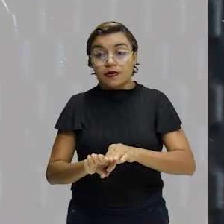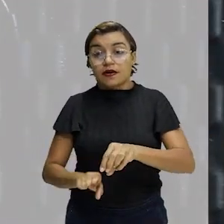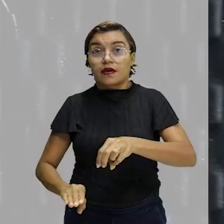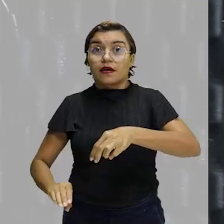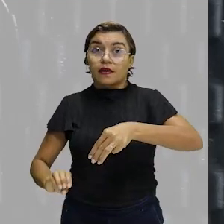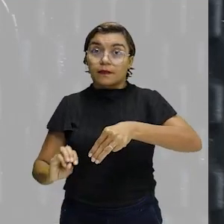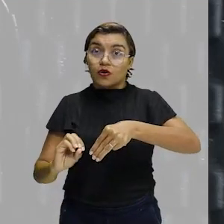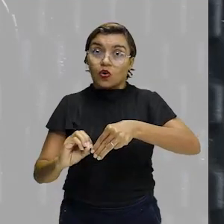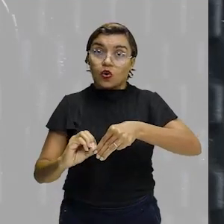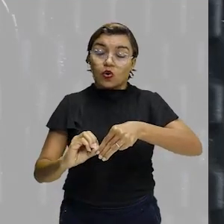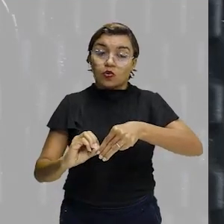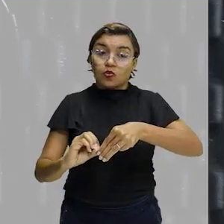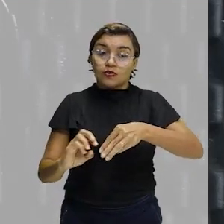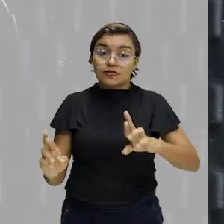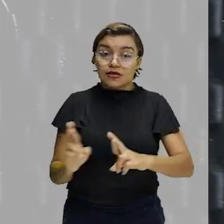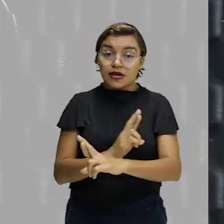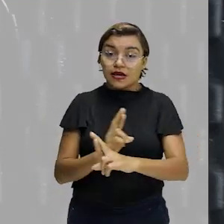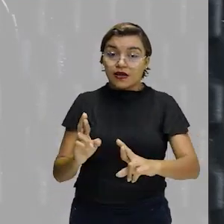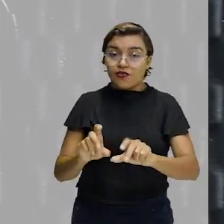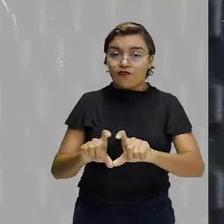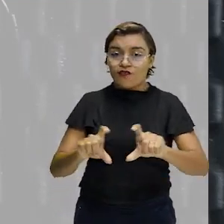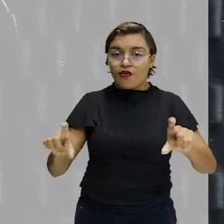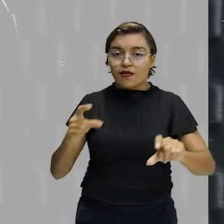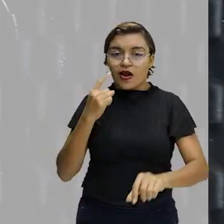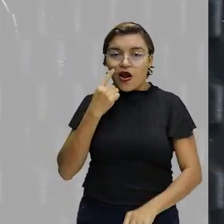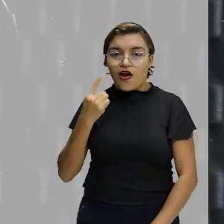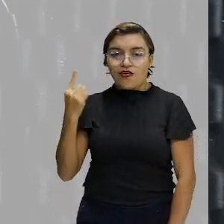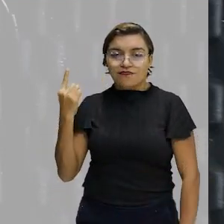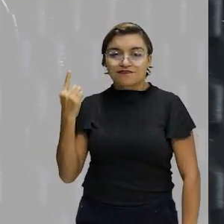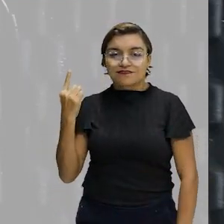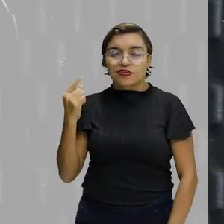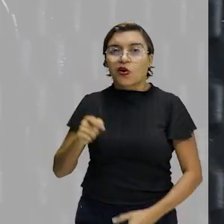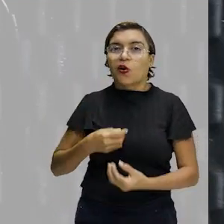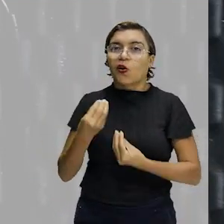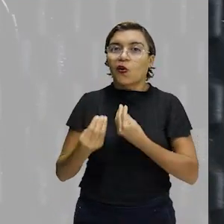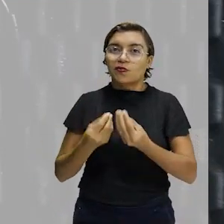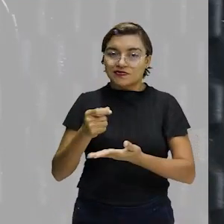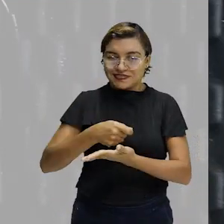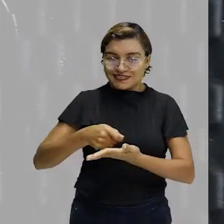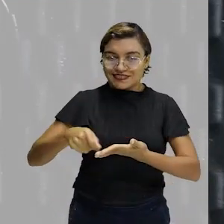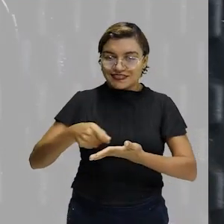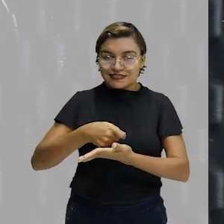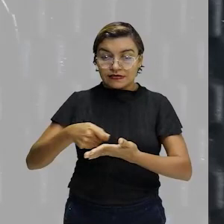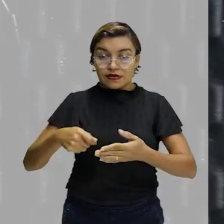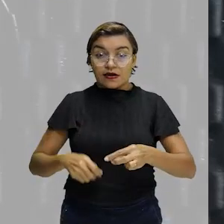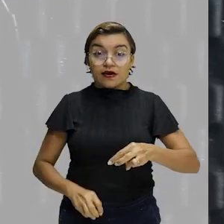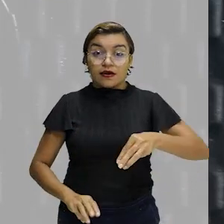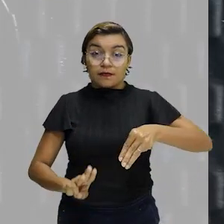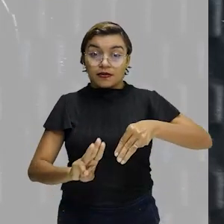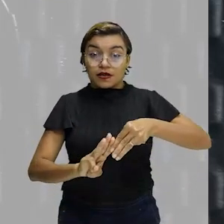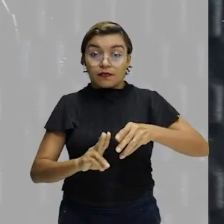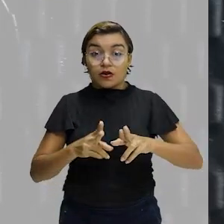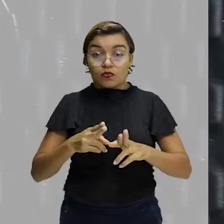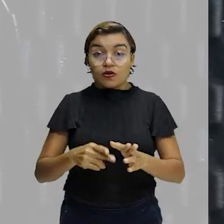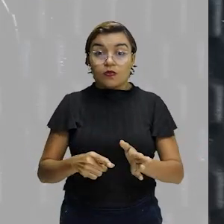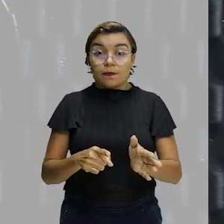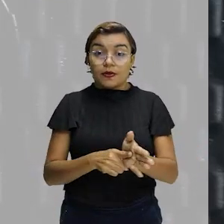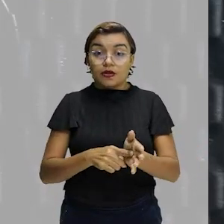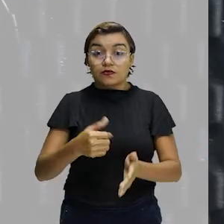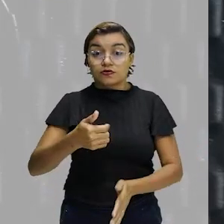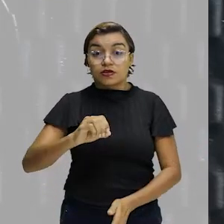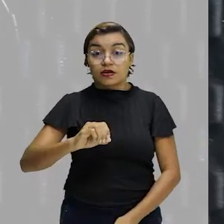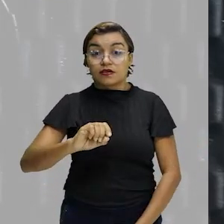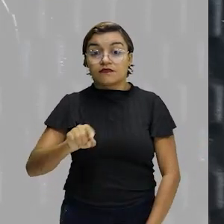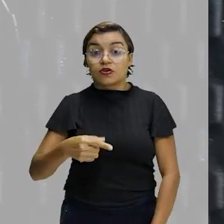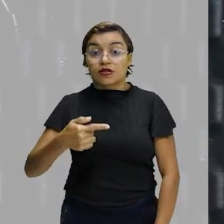seguinte fórmula. Olha essa fórmula como é linda. Olha como ela está escrita. MW é igual a menos